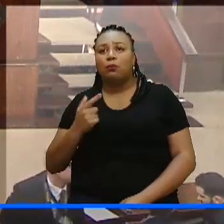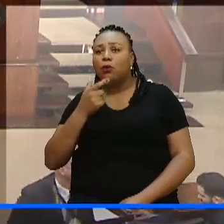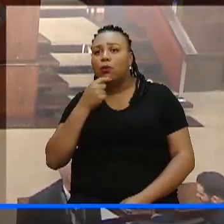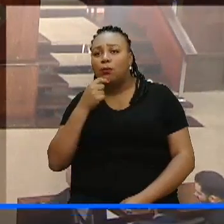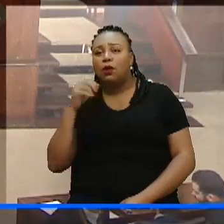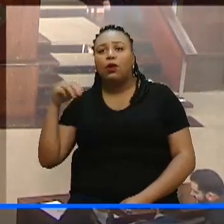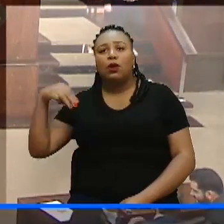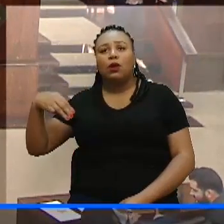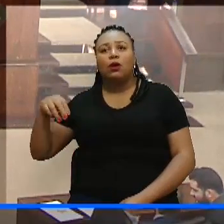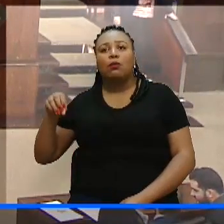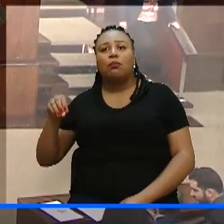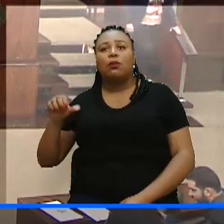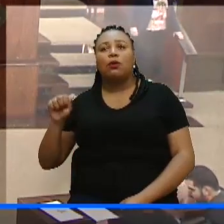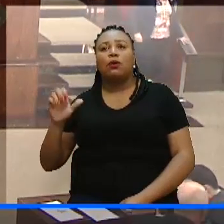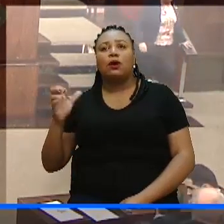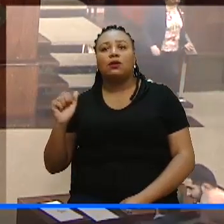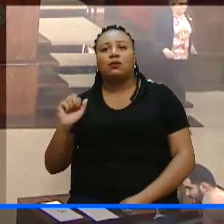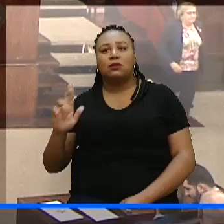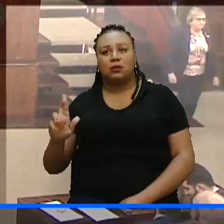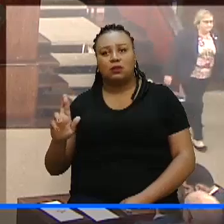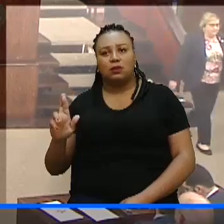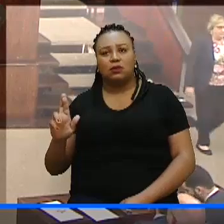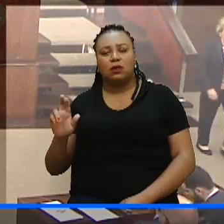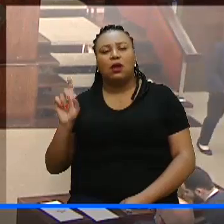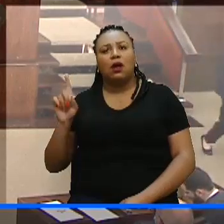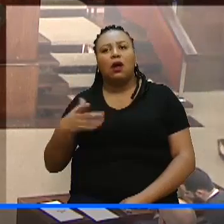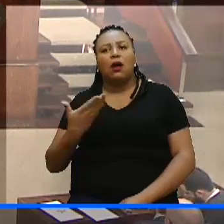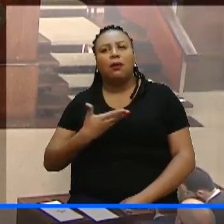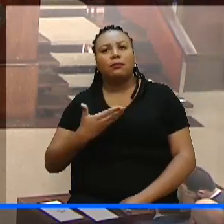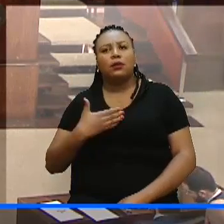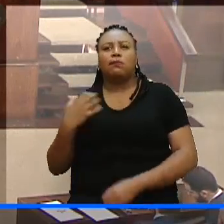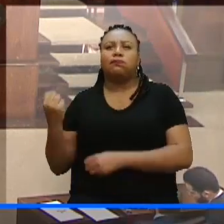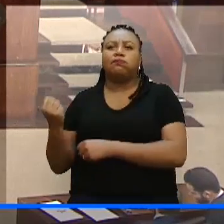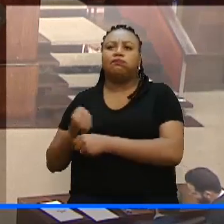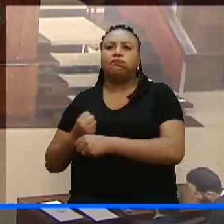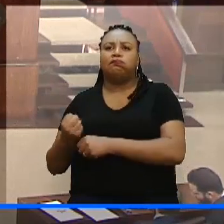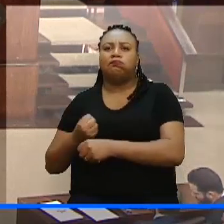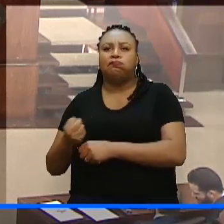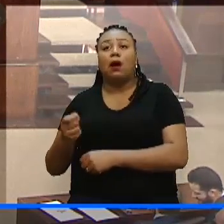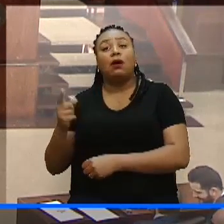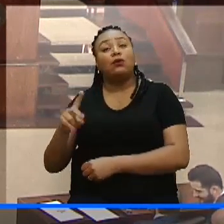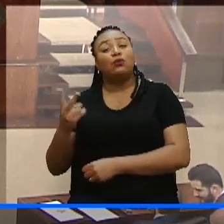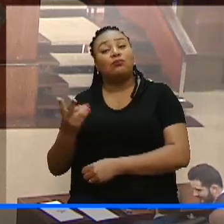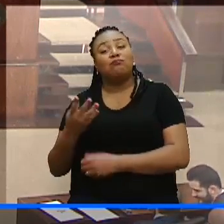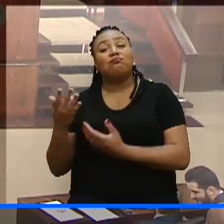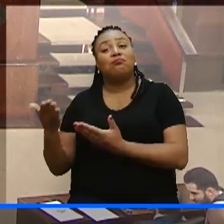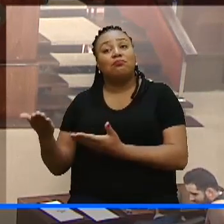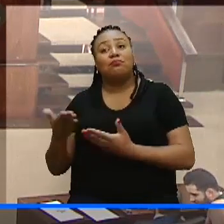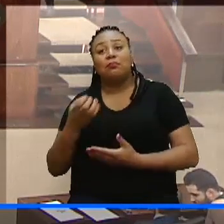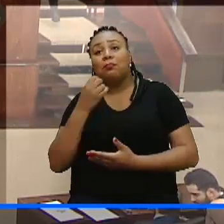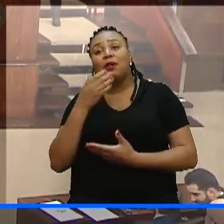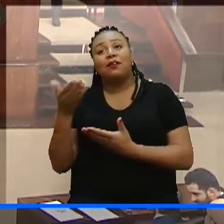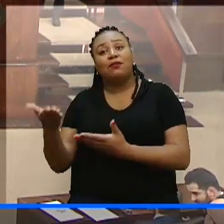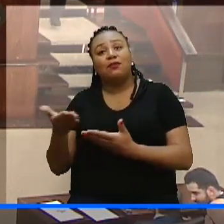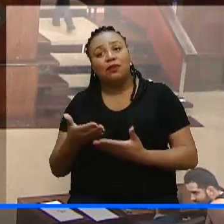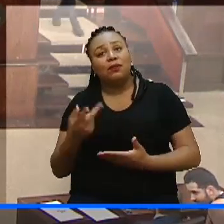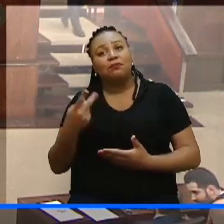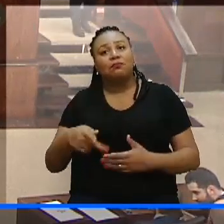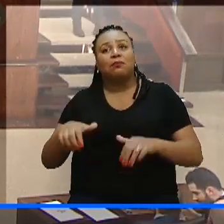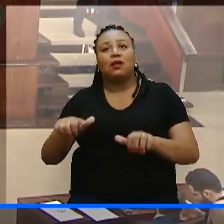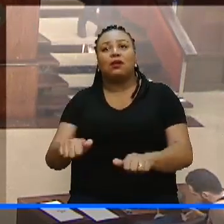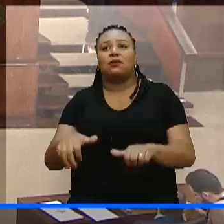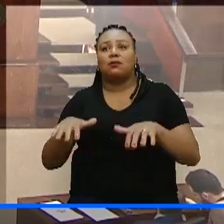xola nosso amigo de longos anos sejam muito bem vindos ao parlamento